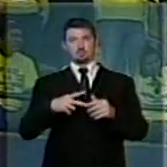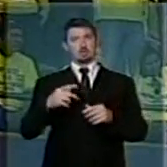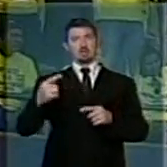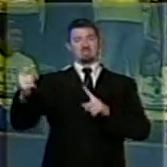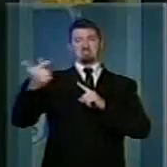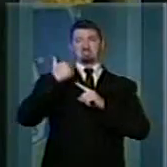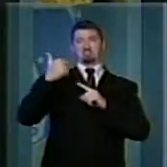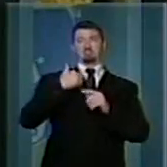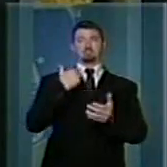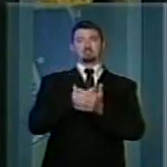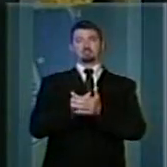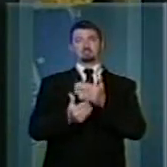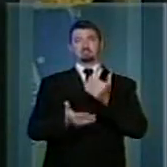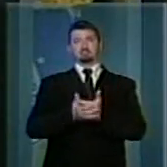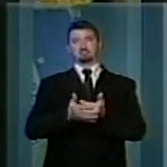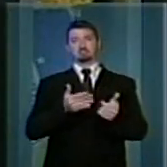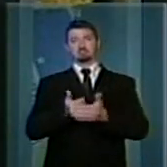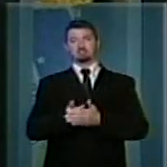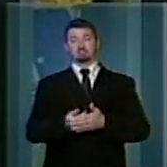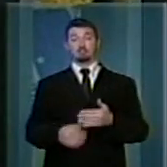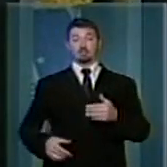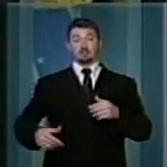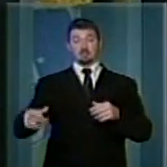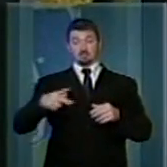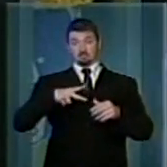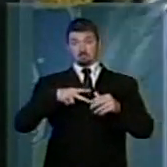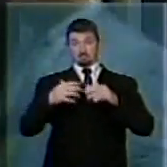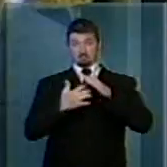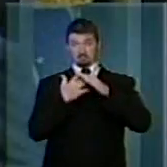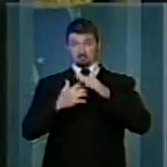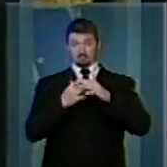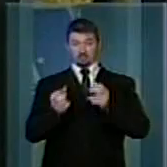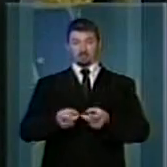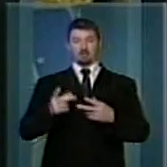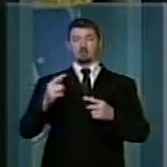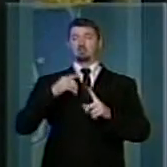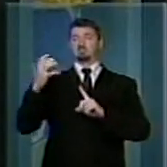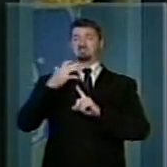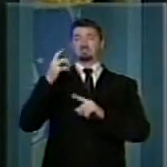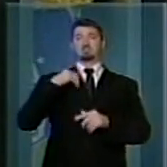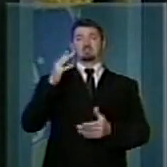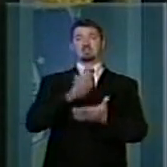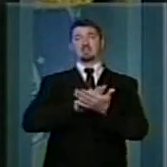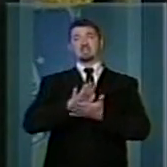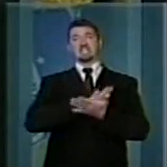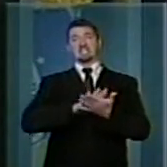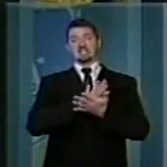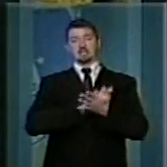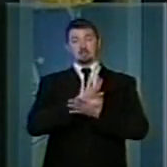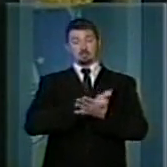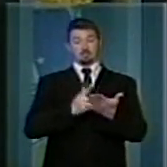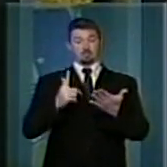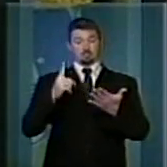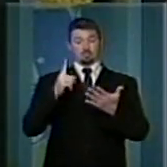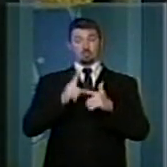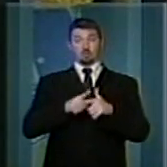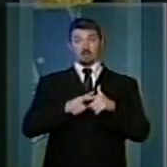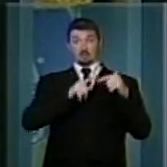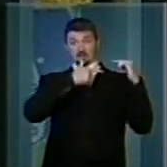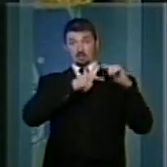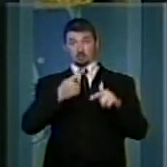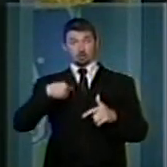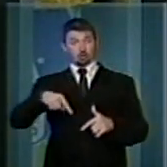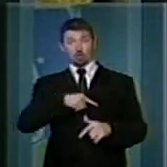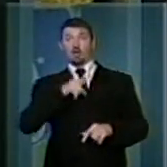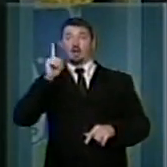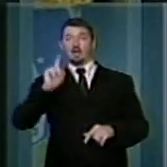atinge. Esse debate sobre privatização não nos afeta. Por quê? Porque a nossa tradição